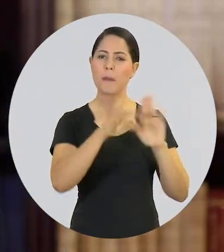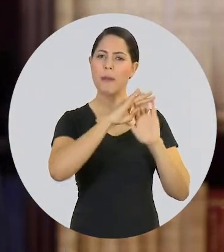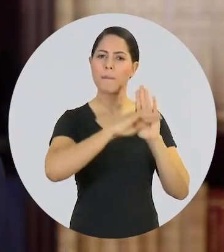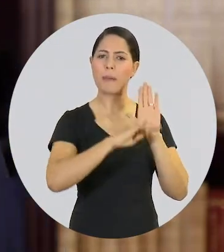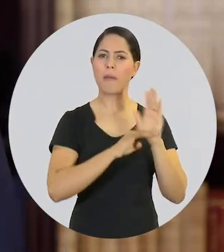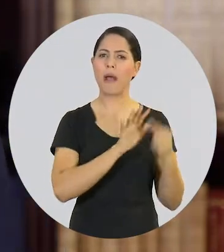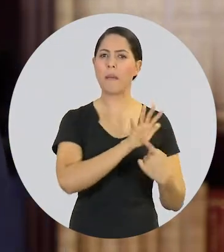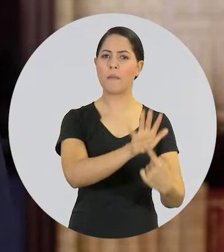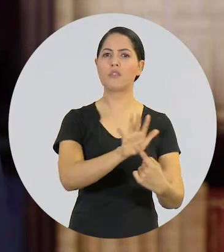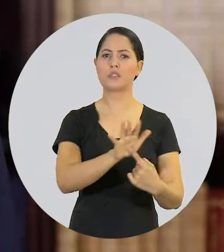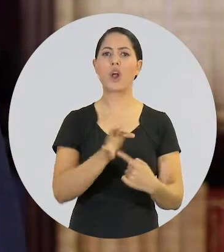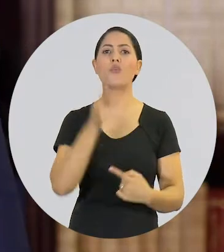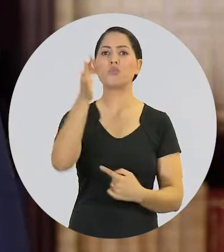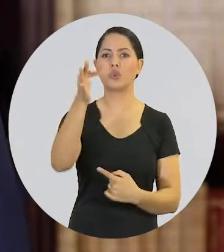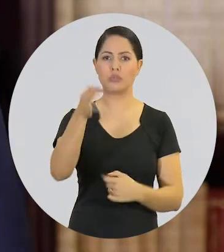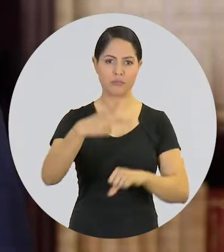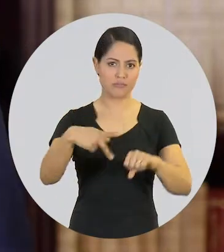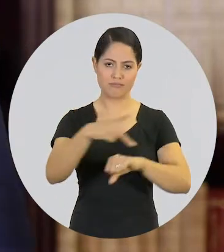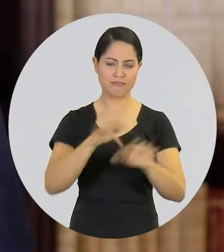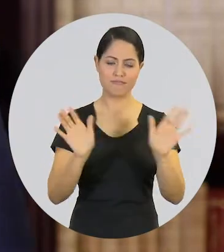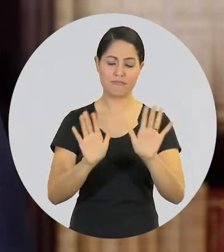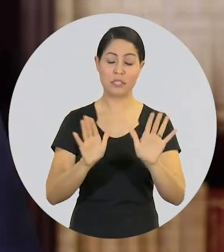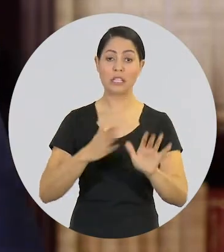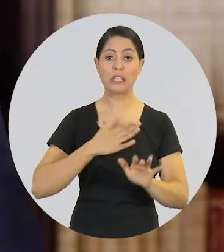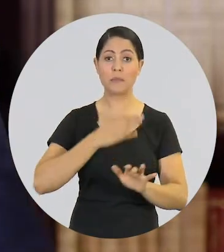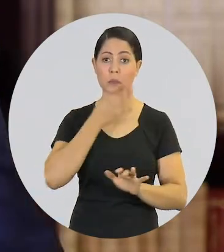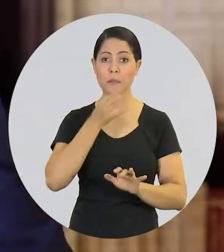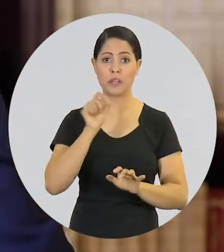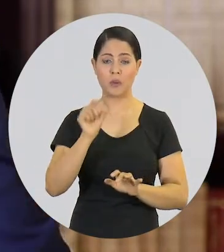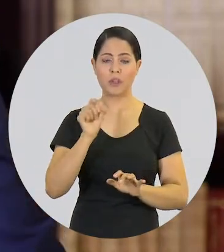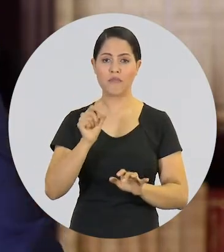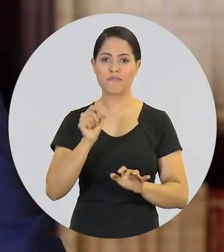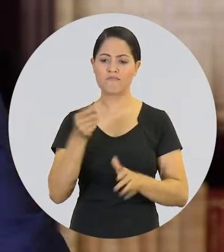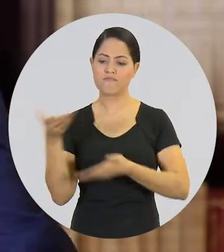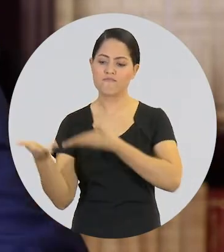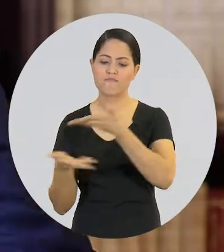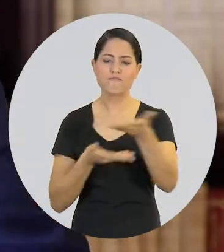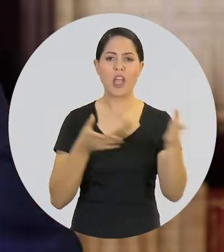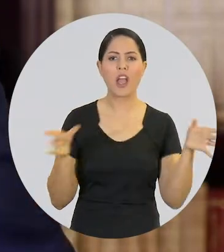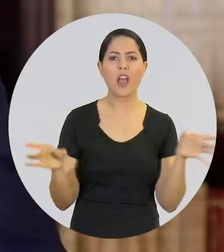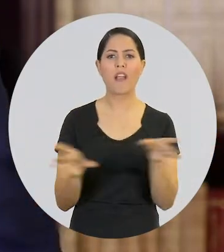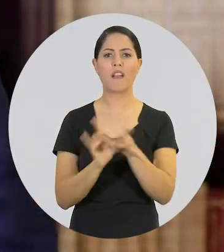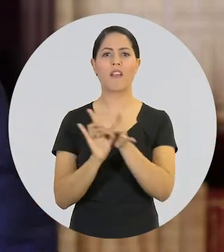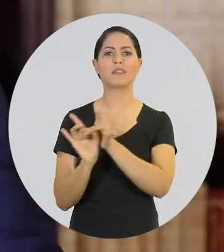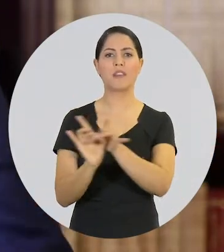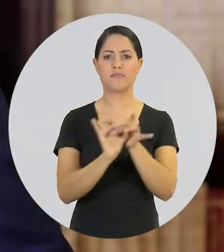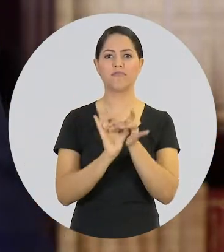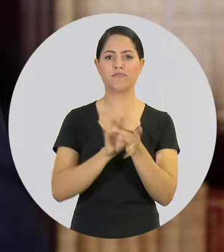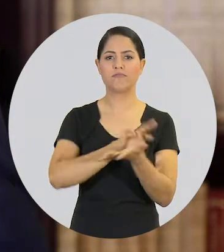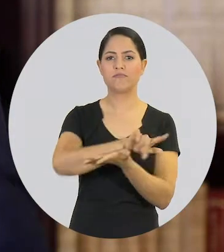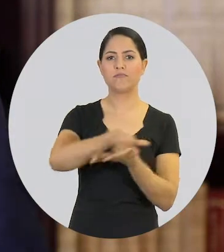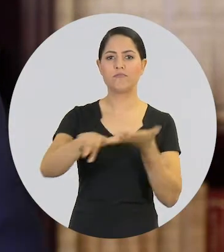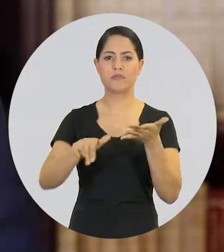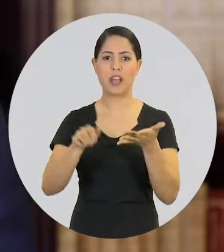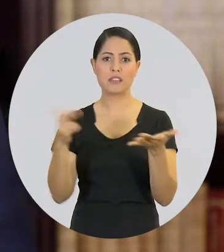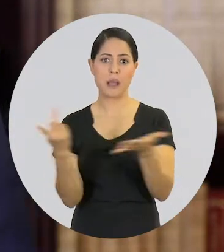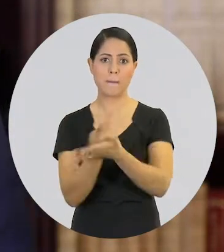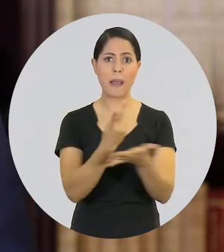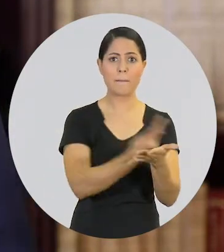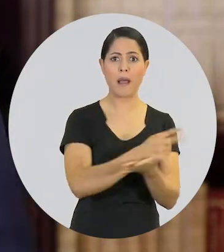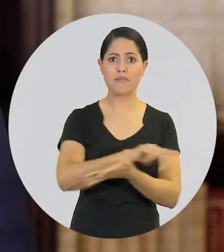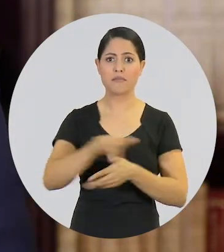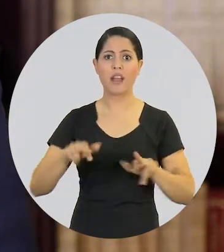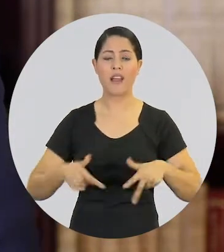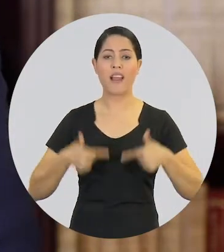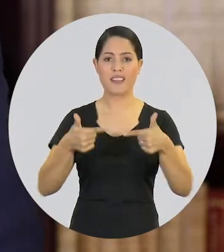Constituição, dará e apontará o destino. Eu penso sempre que a interligação de vários fatores é que